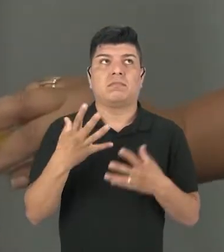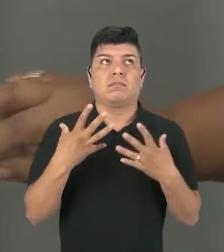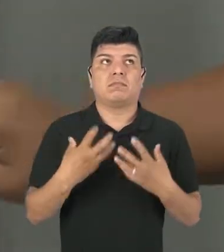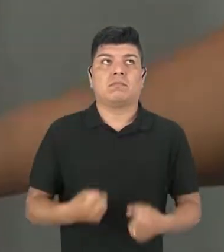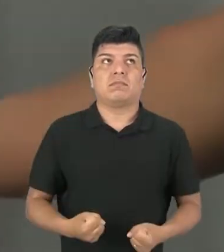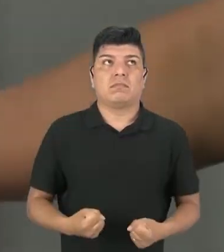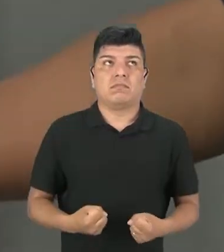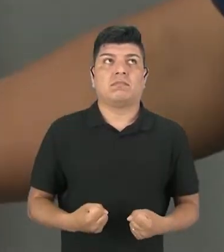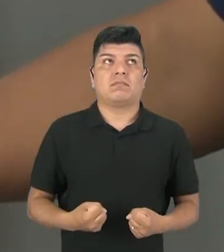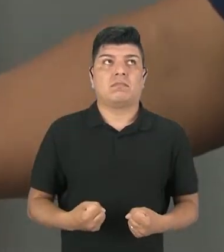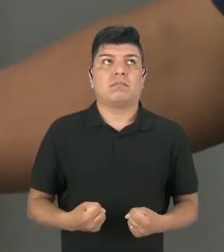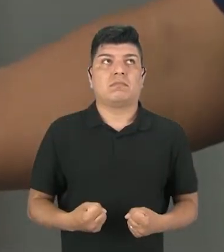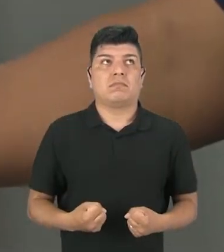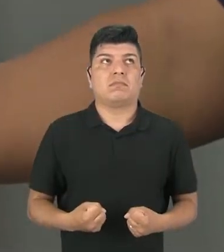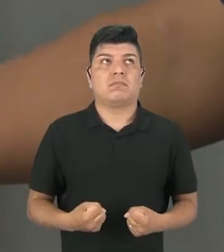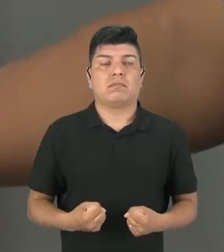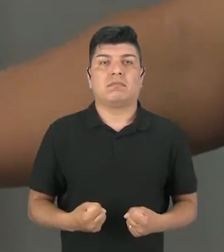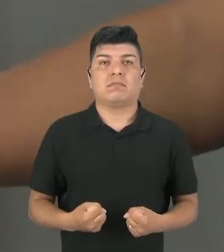recebeu